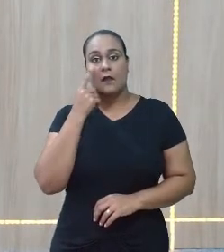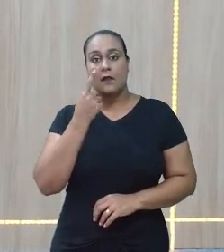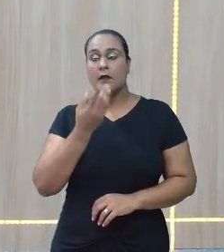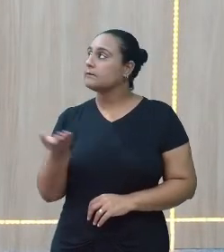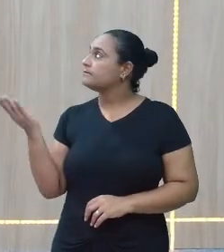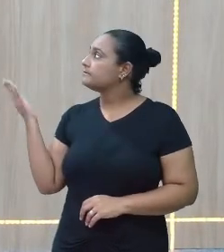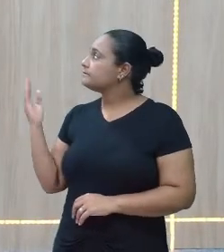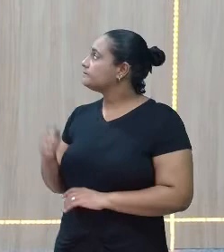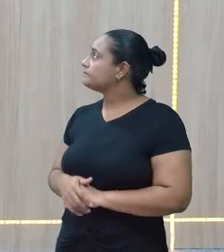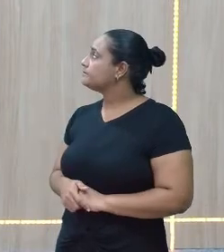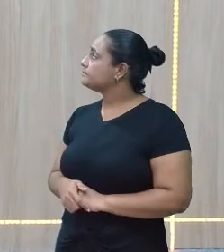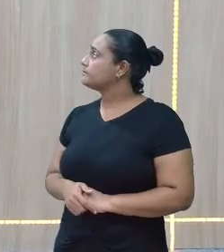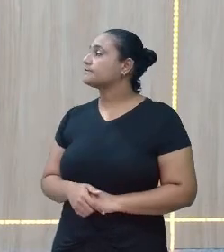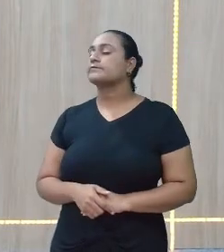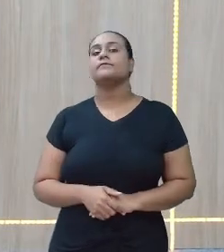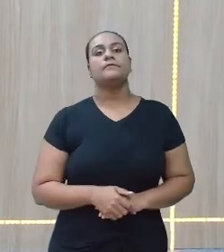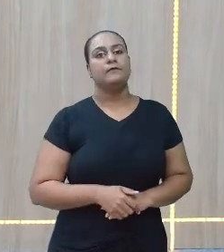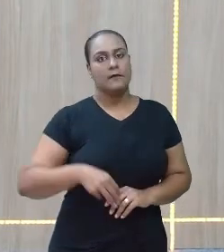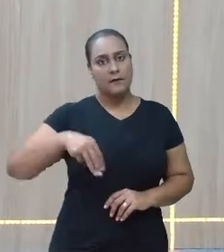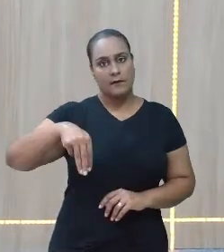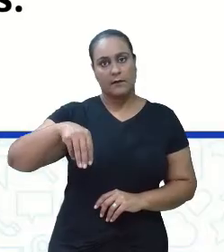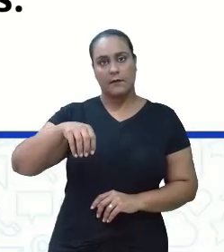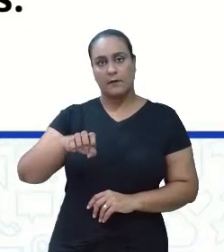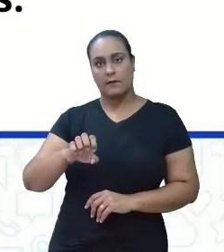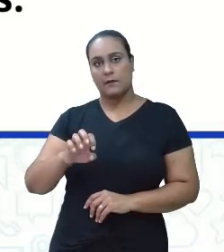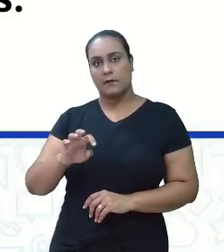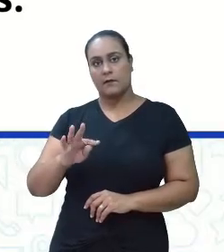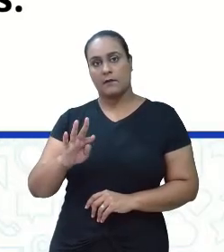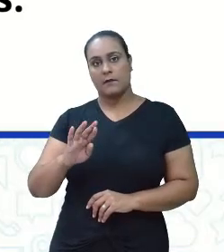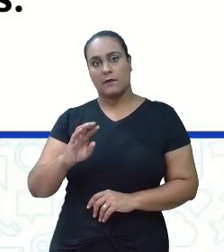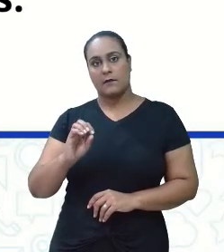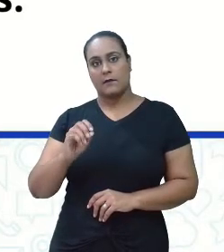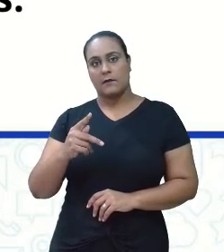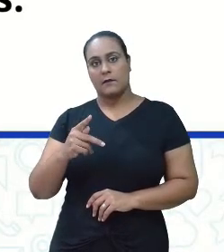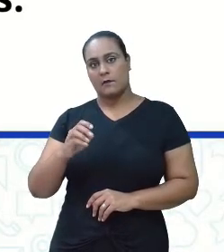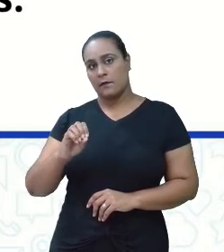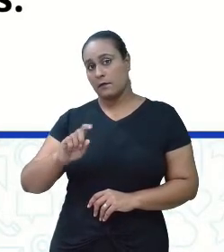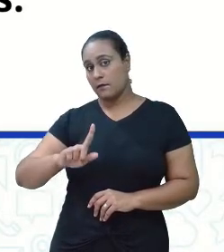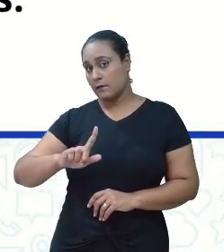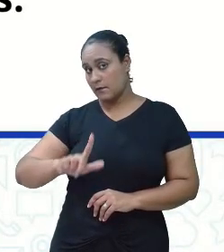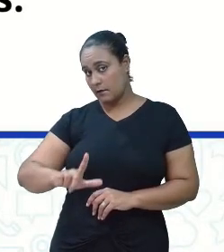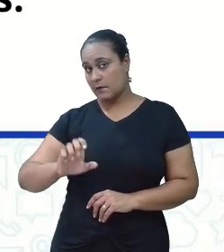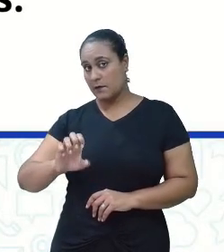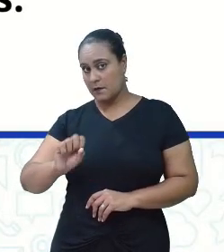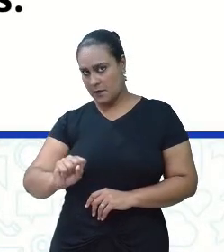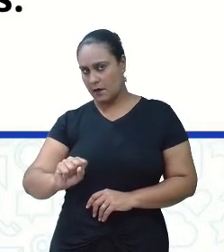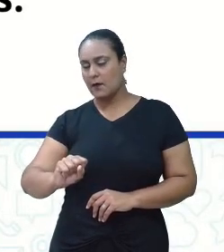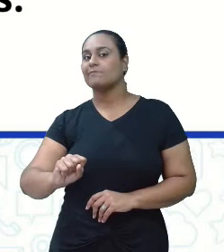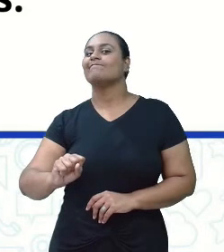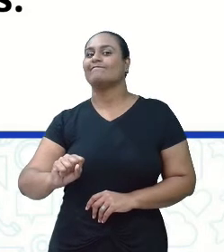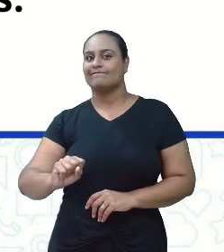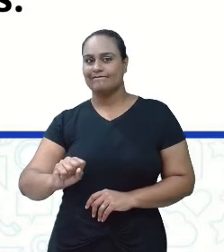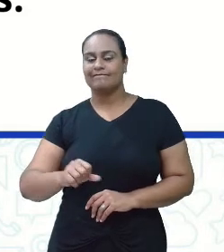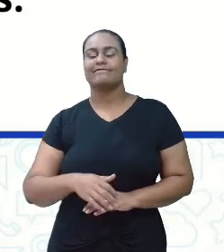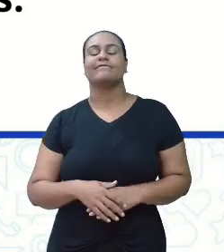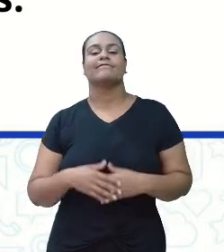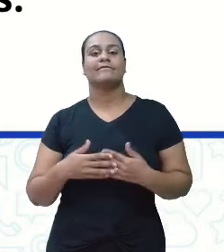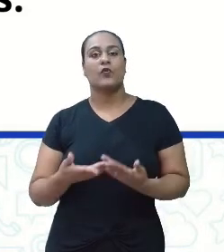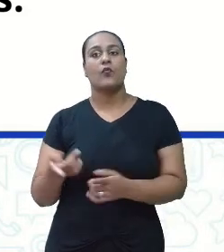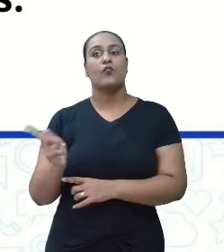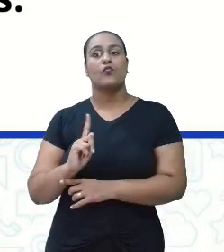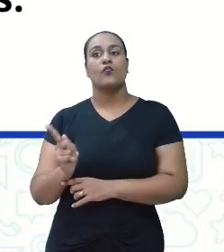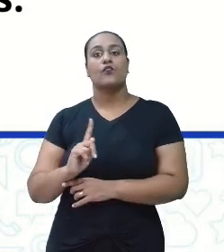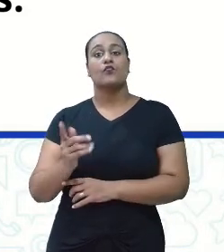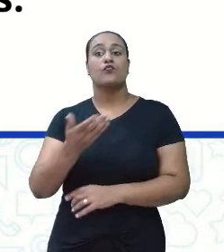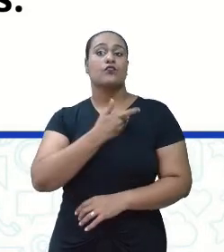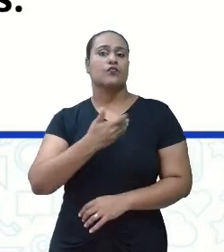Chegamos agora na questão de metrópole. Eita, professor, termo novo, né? É, metrópole, né? E as metrópoles com a gestão